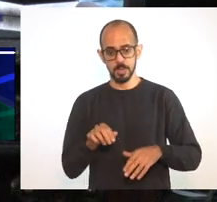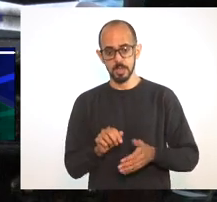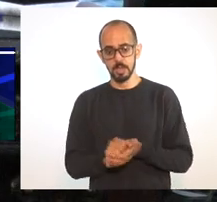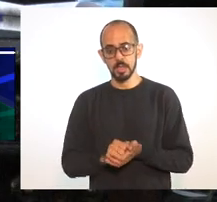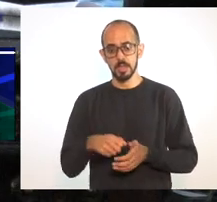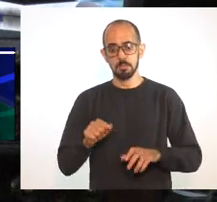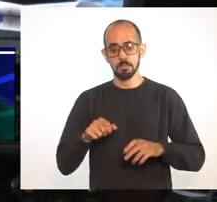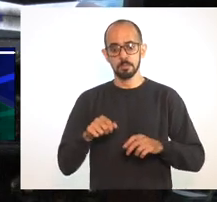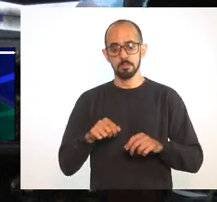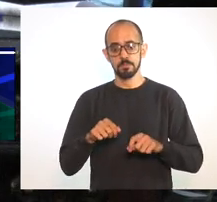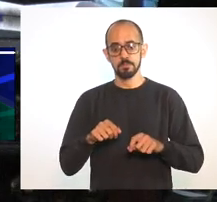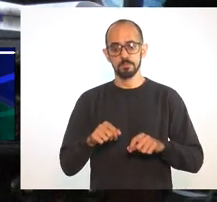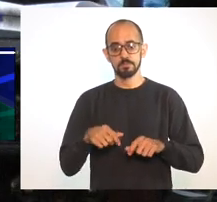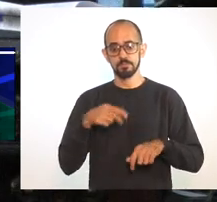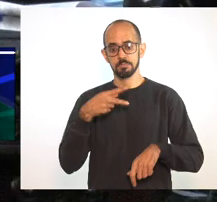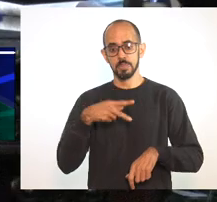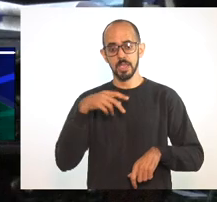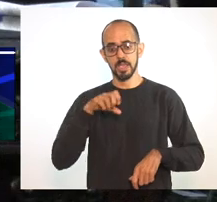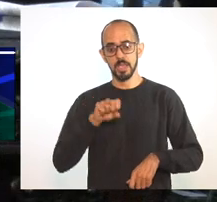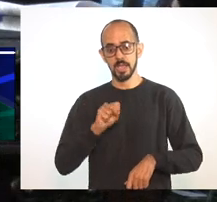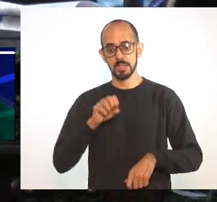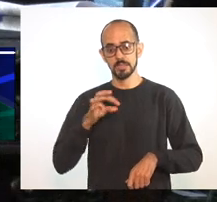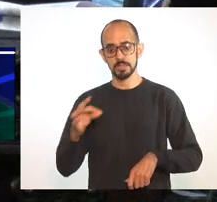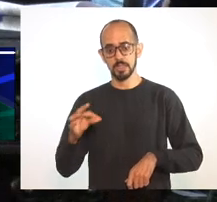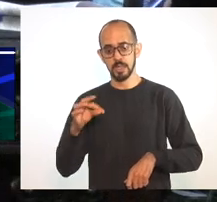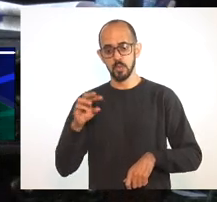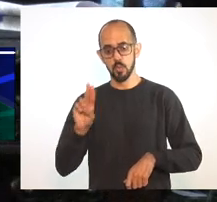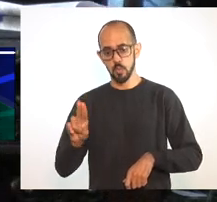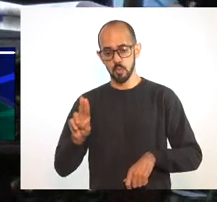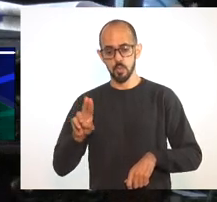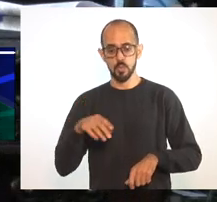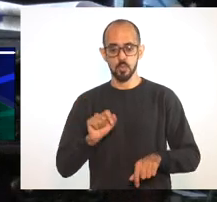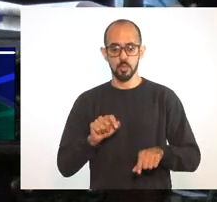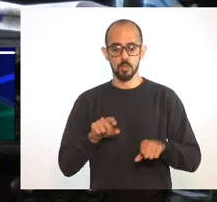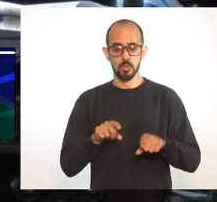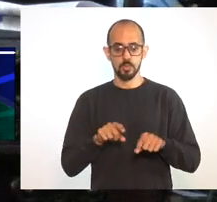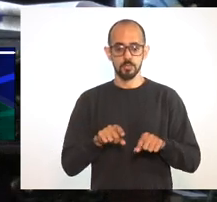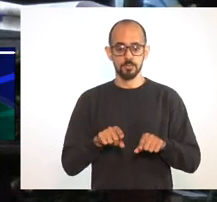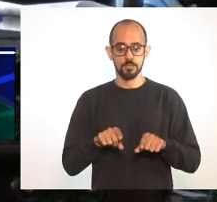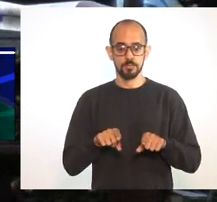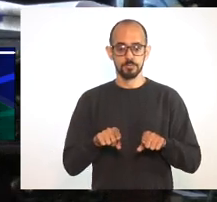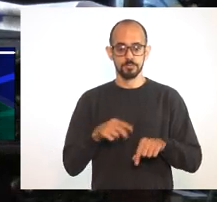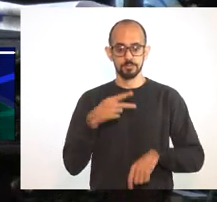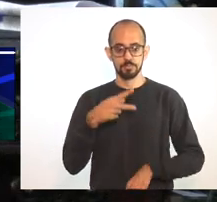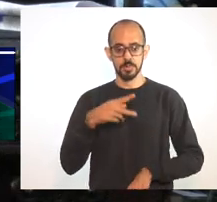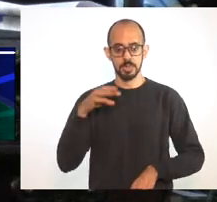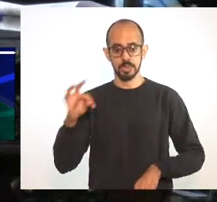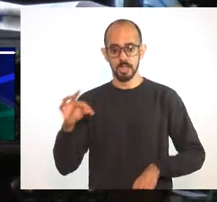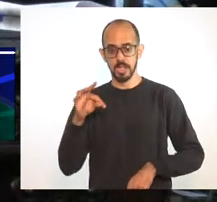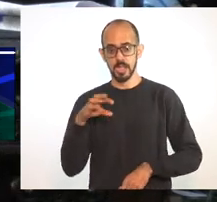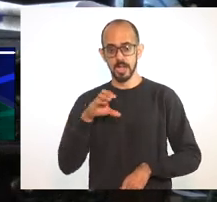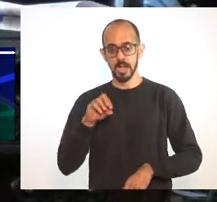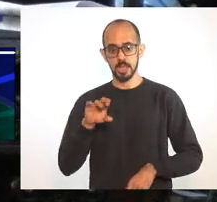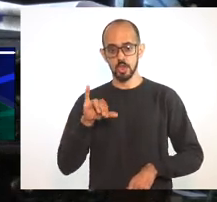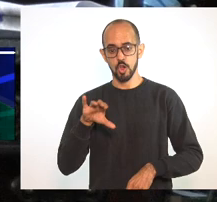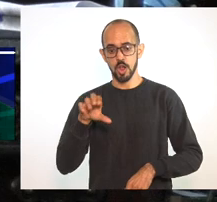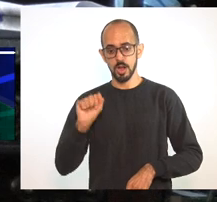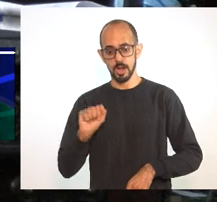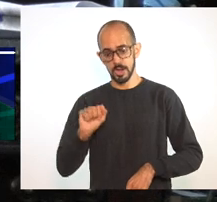Manteiro, PSTU, Mandato Tainá de Paula, PT Carioca,